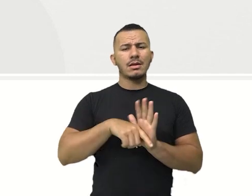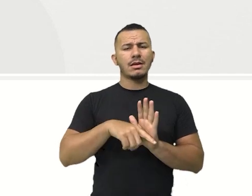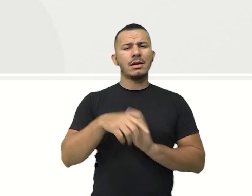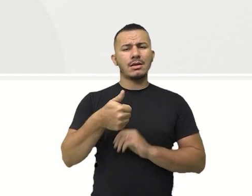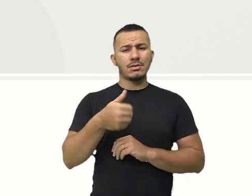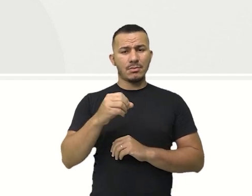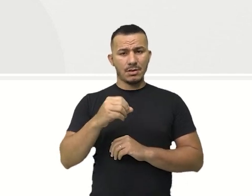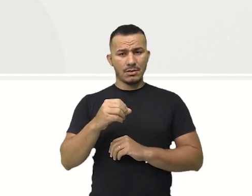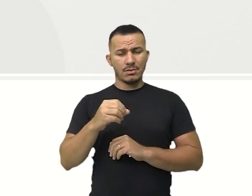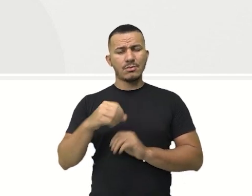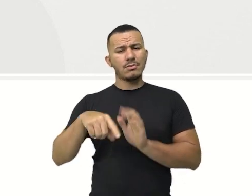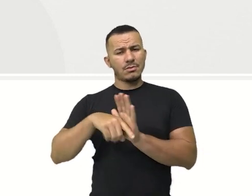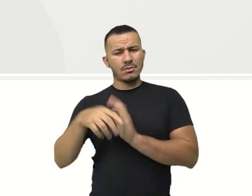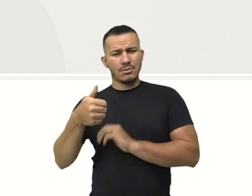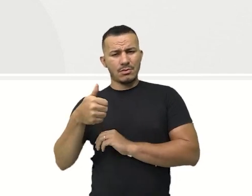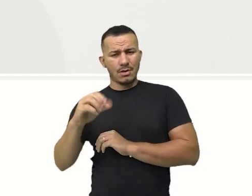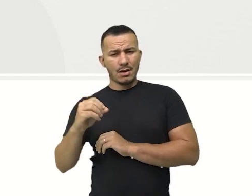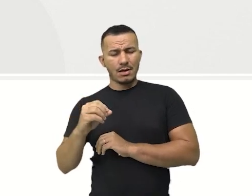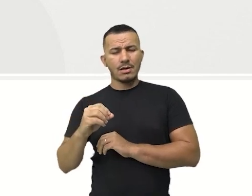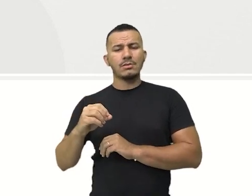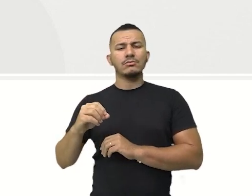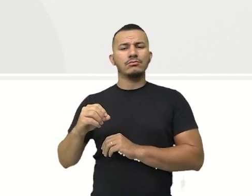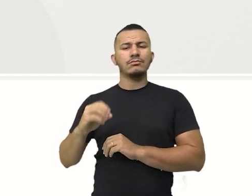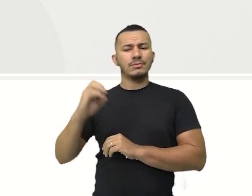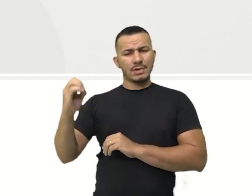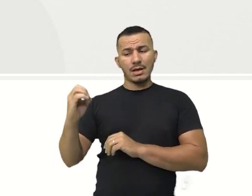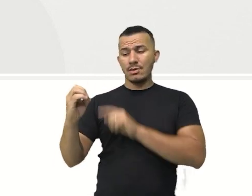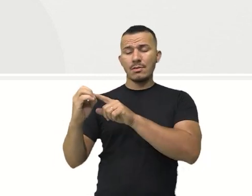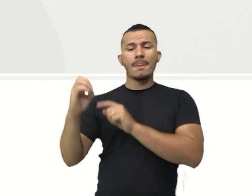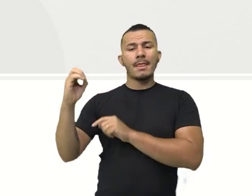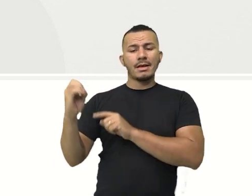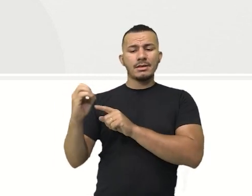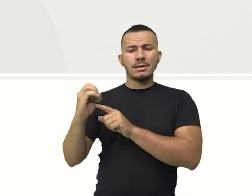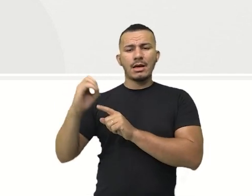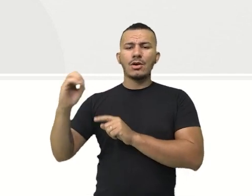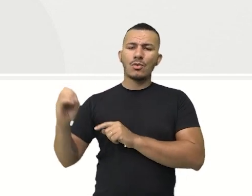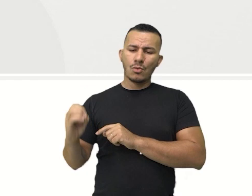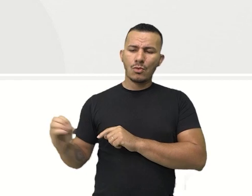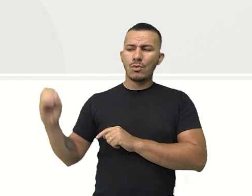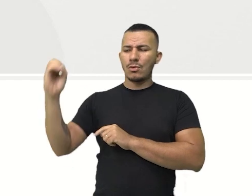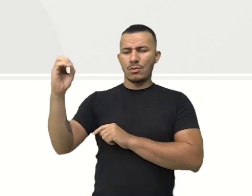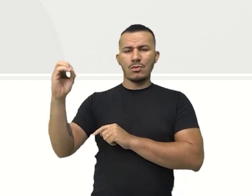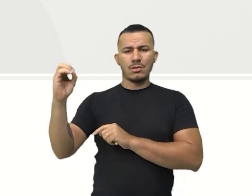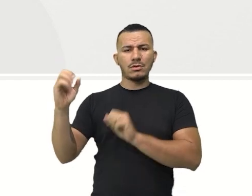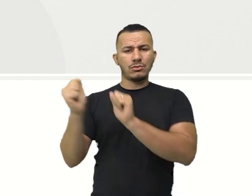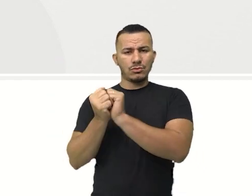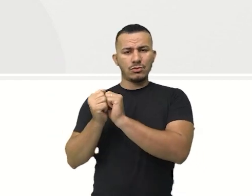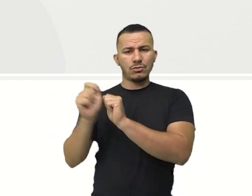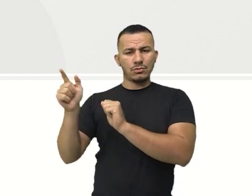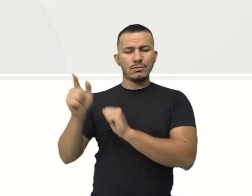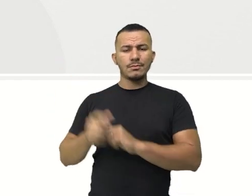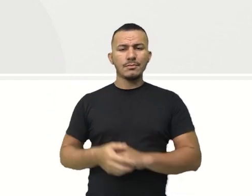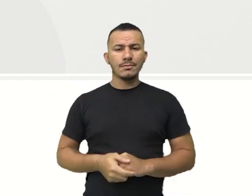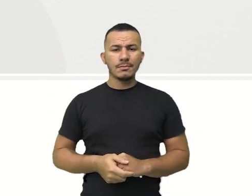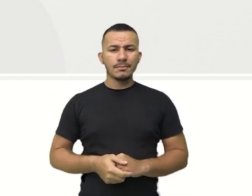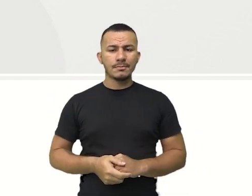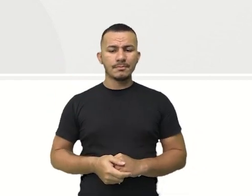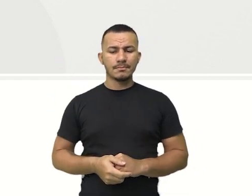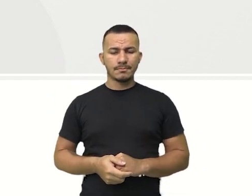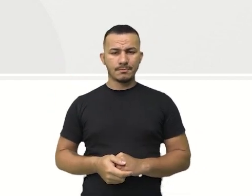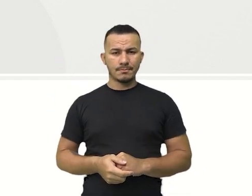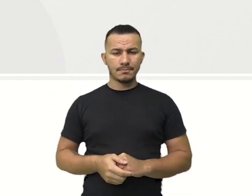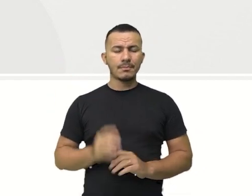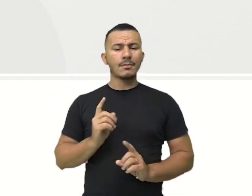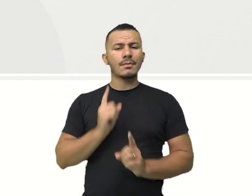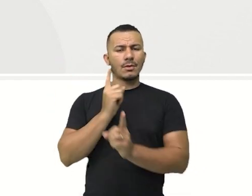0. Atenção, pessoal, sobrou um 0 aqui no dividendo. Esse 0 a gente repete ele aqui no quociente, tá bom? Feito